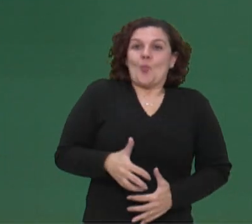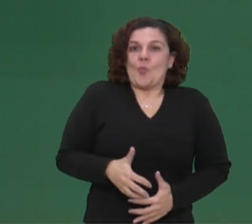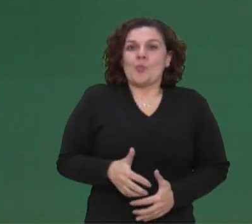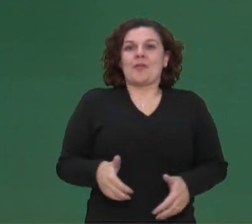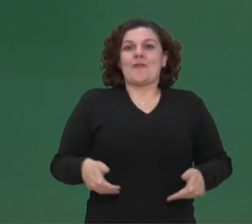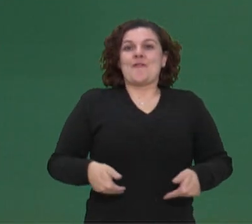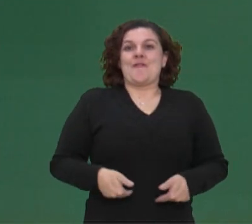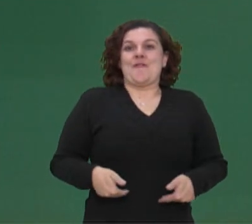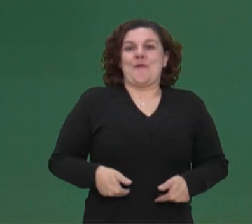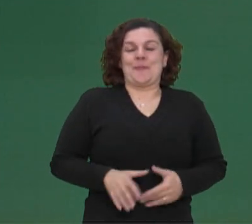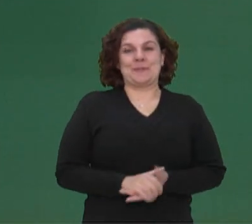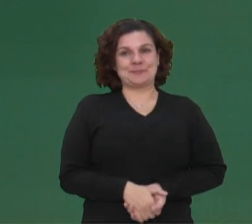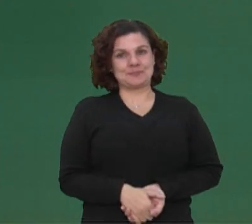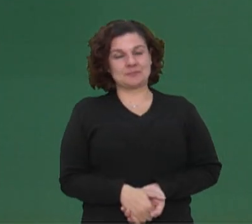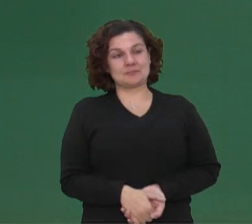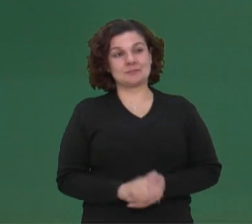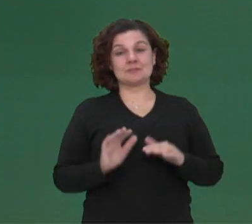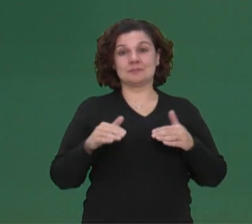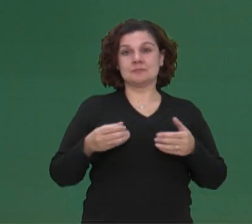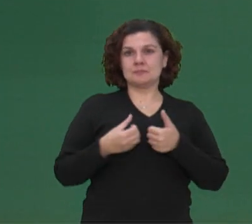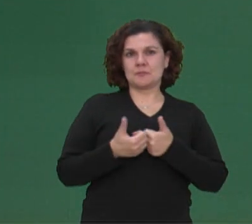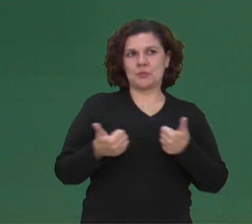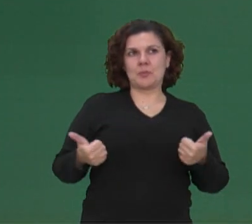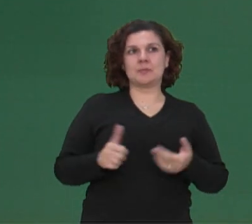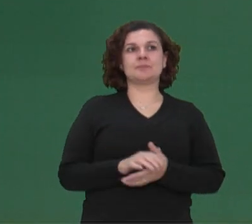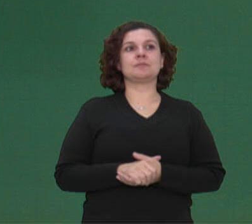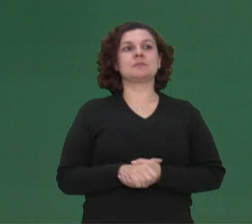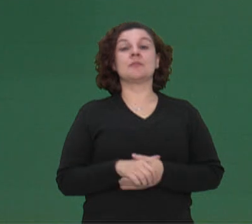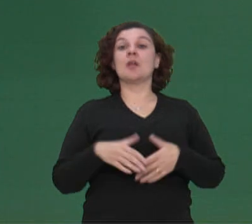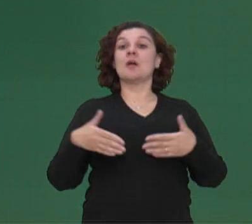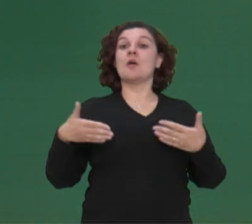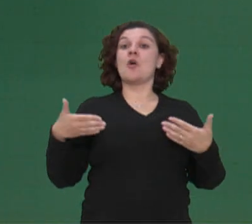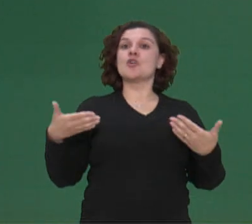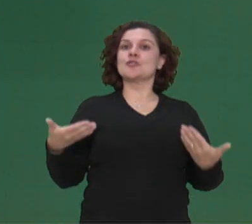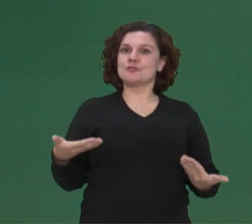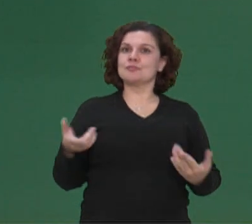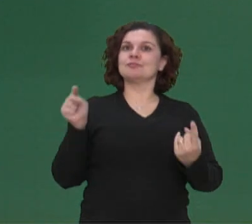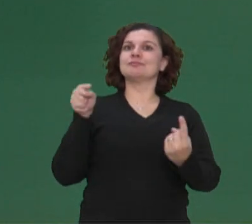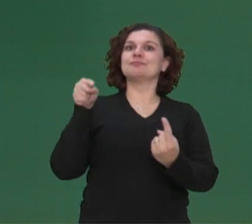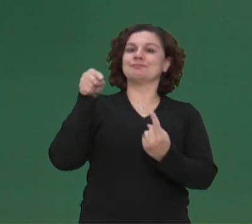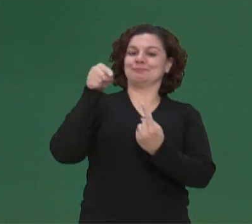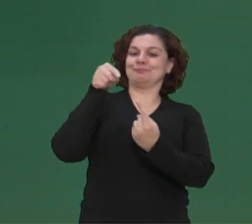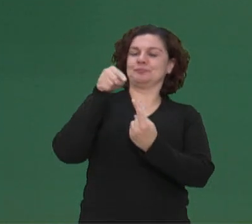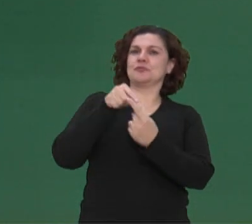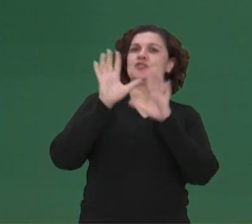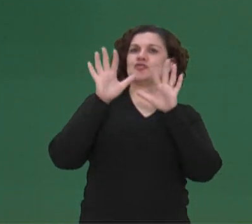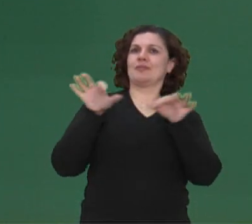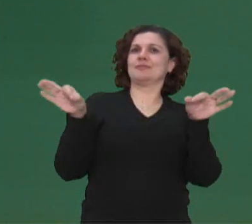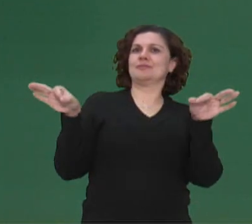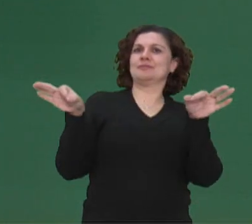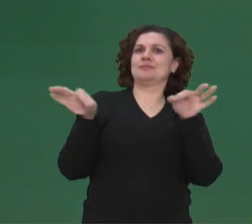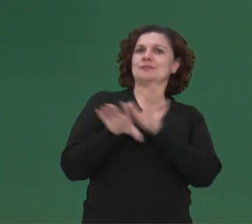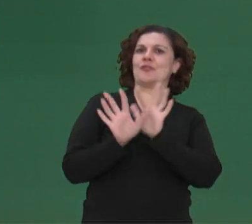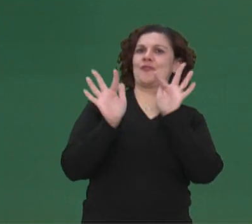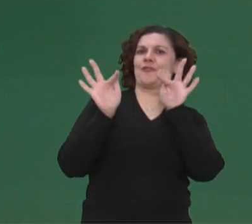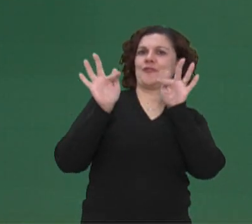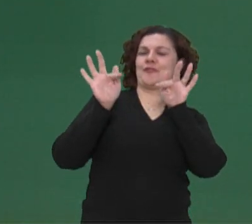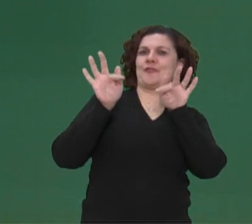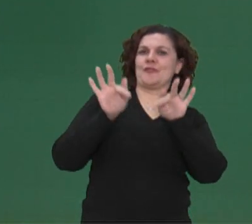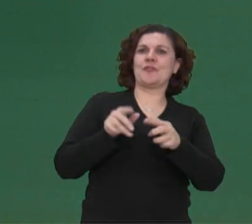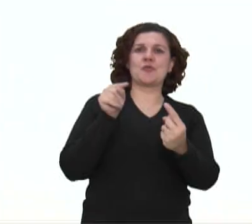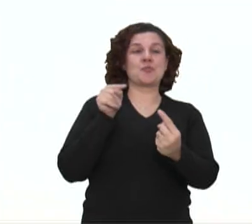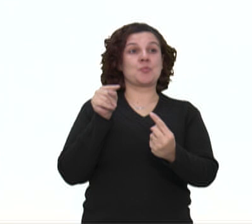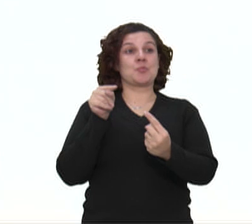palavrinha. Desnutrição. Muito bem. Vamos seguir? Hoje, a gente conclui um objetivo